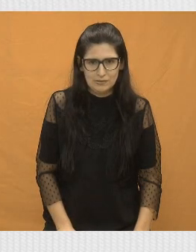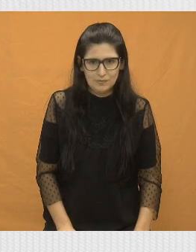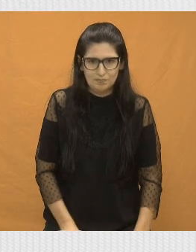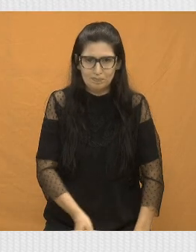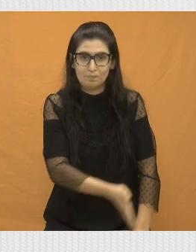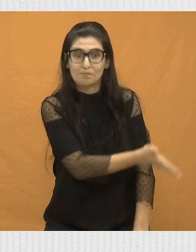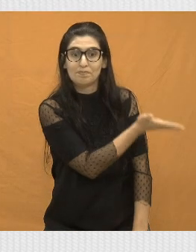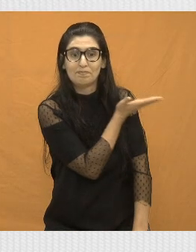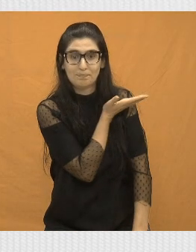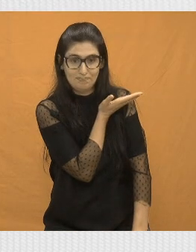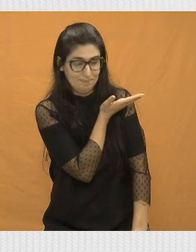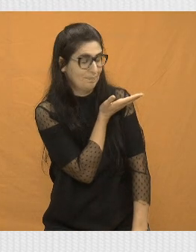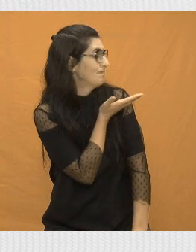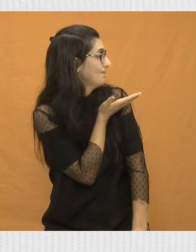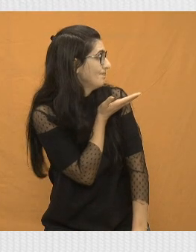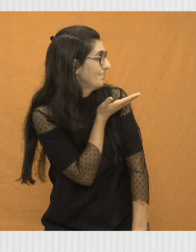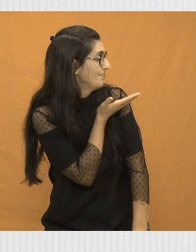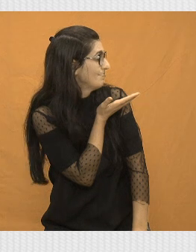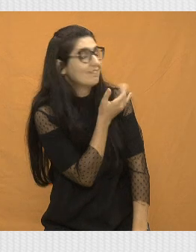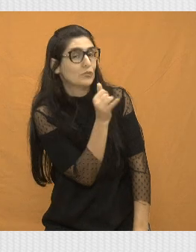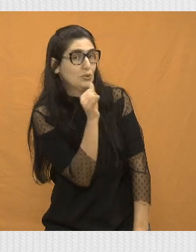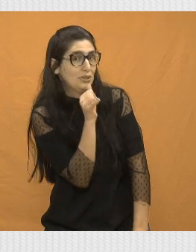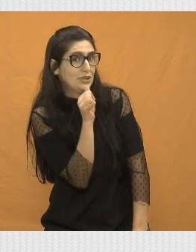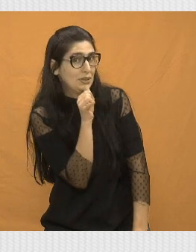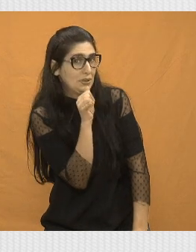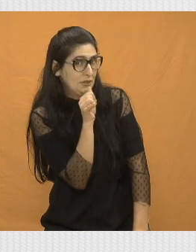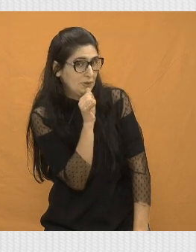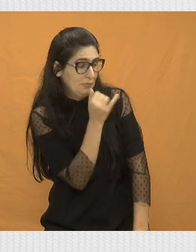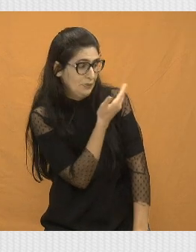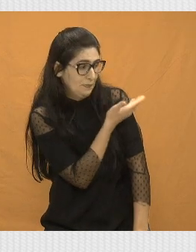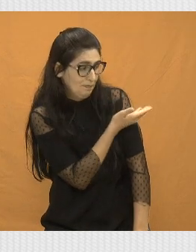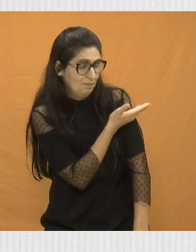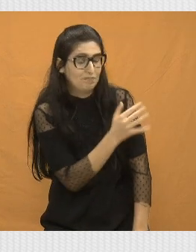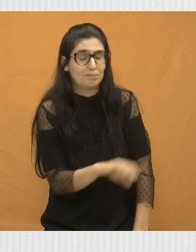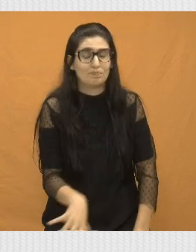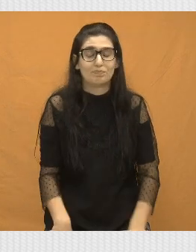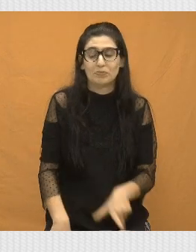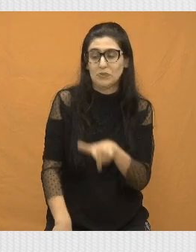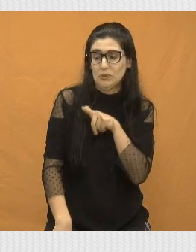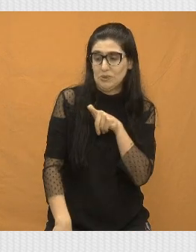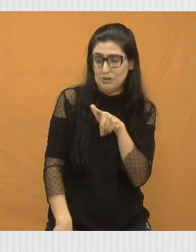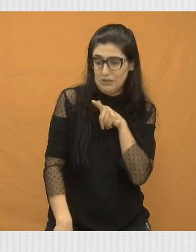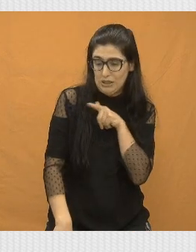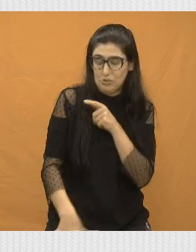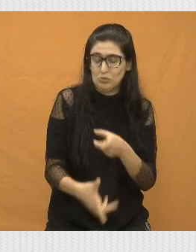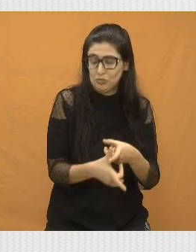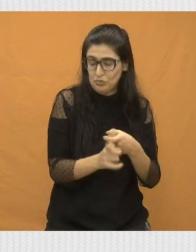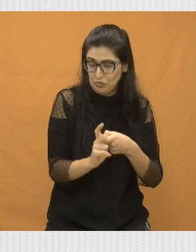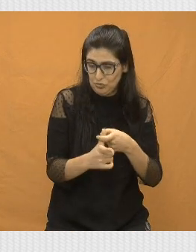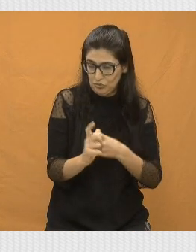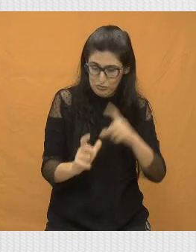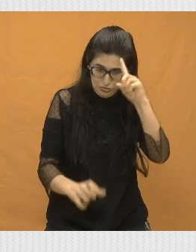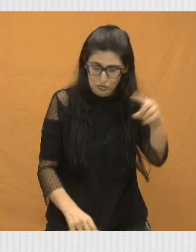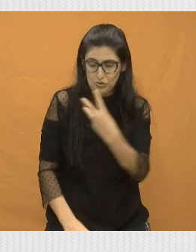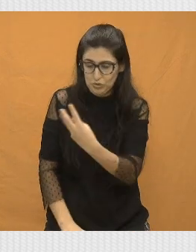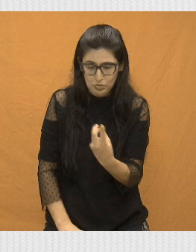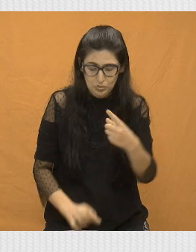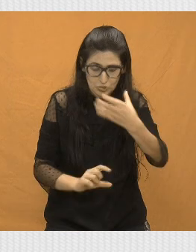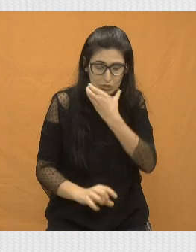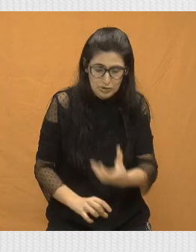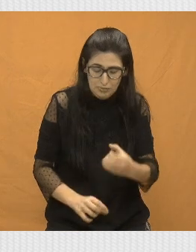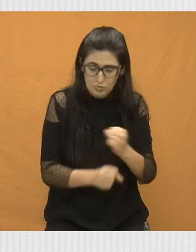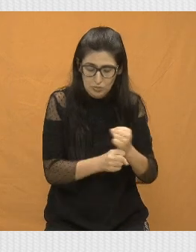Ok. Aí. Vamos lá, vamos pegar só um exemplo aqui. Quando eu digo que eu tenho uma inscrição de dívida no dia 31 de dezembro